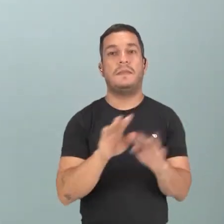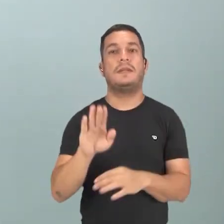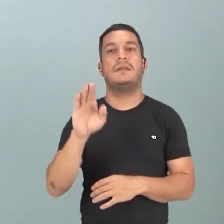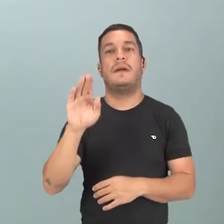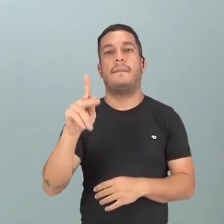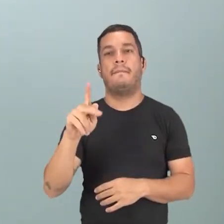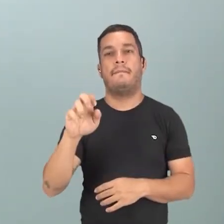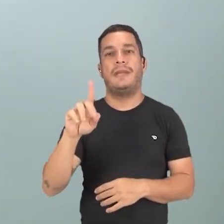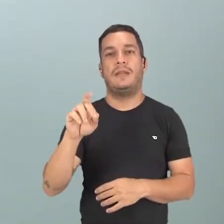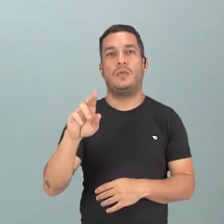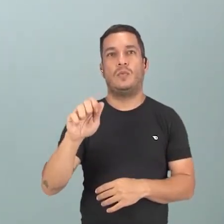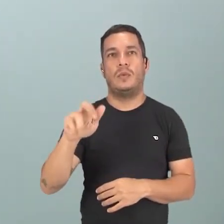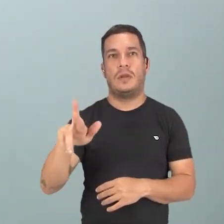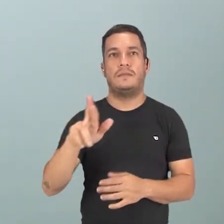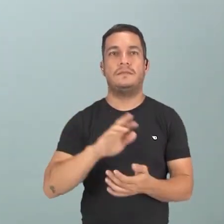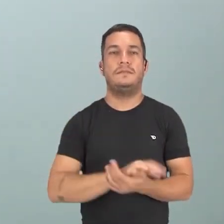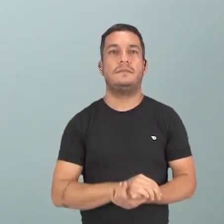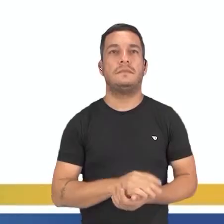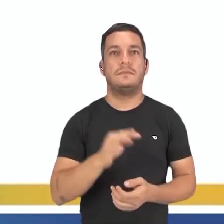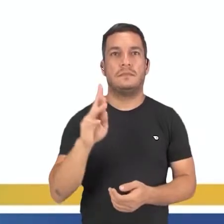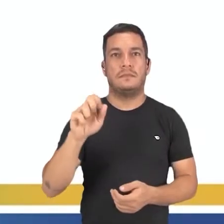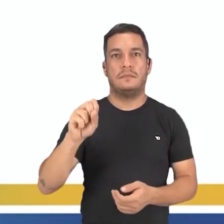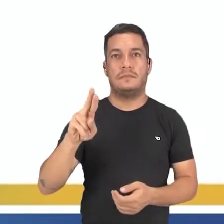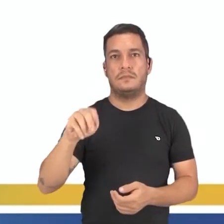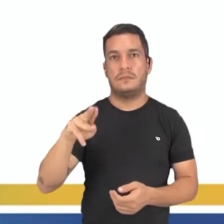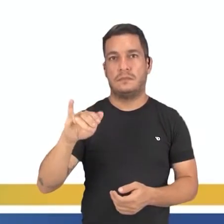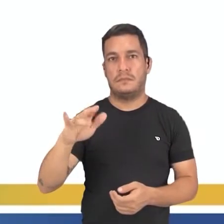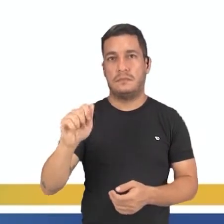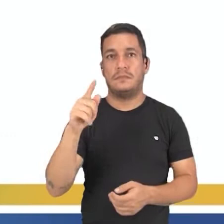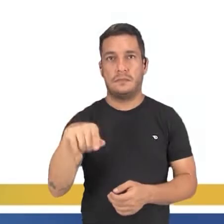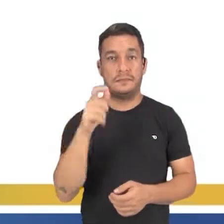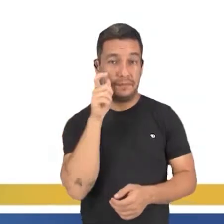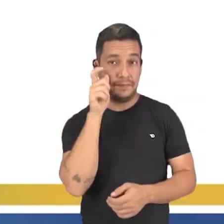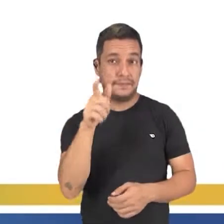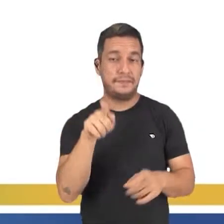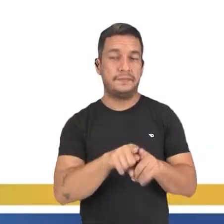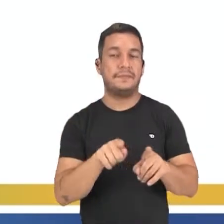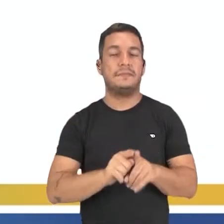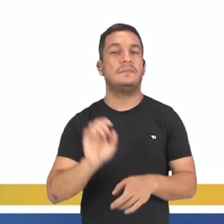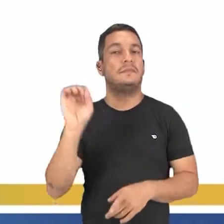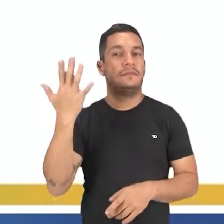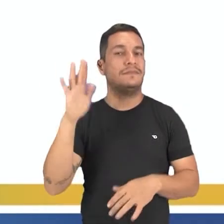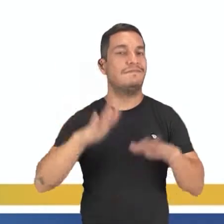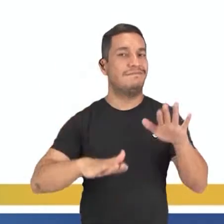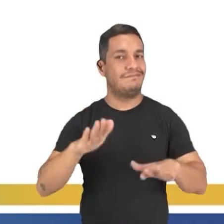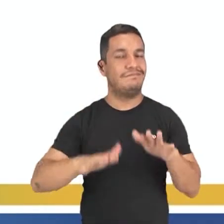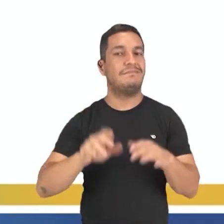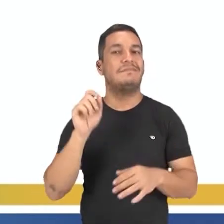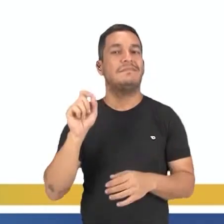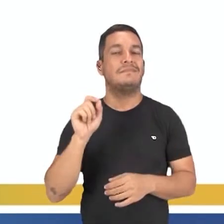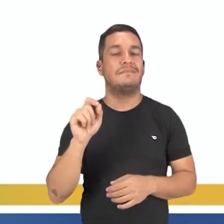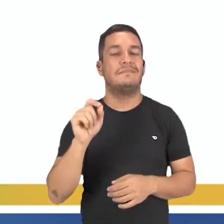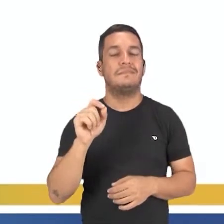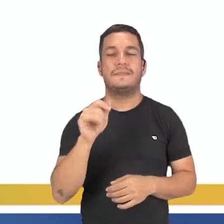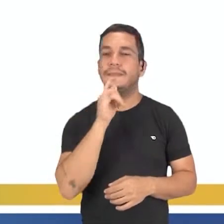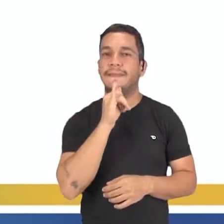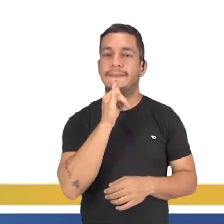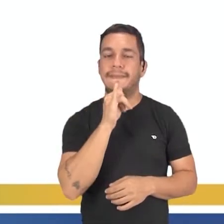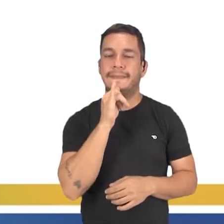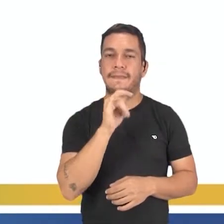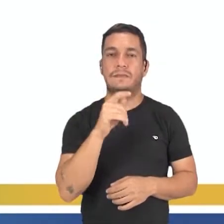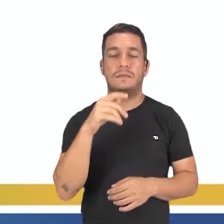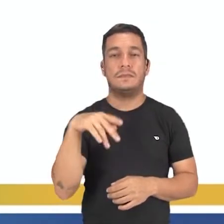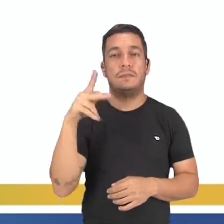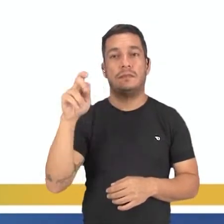migração pendular. E aí a transumância é um fenômeno interessante, porque acontece geralmente, é um exemplo que acontece